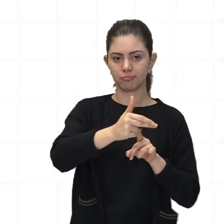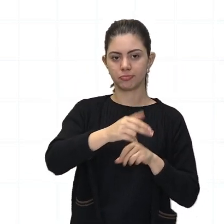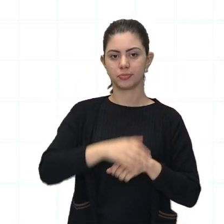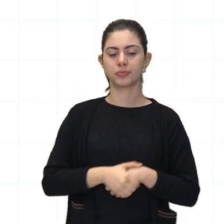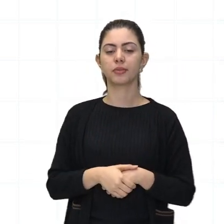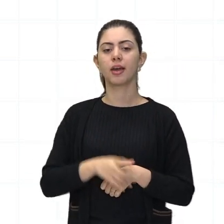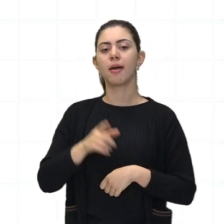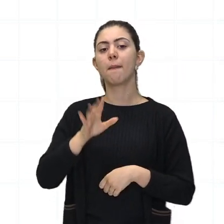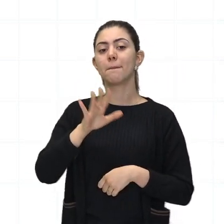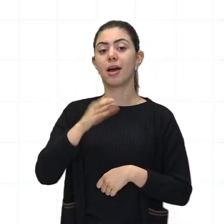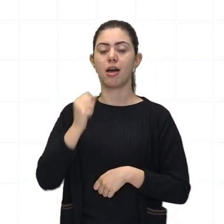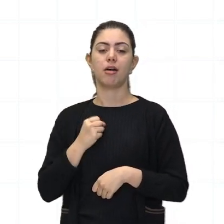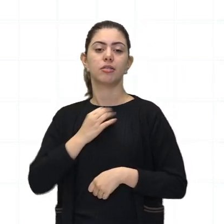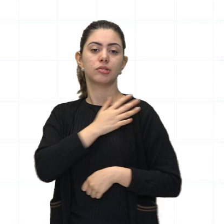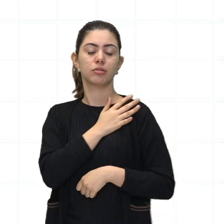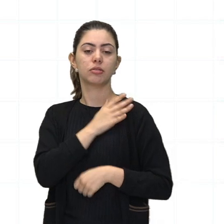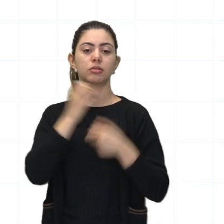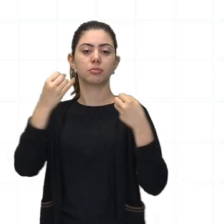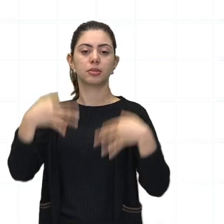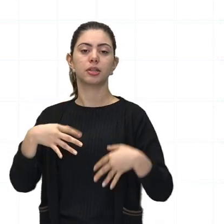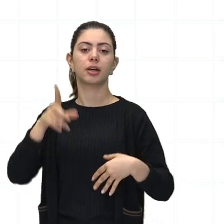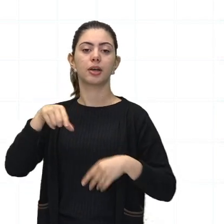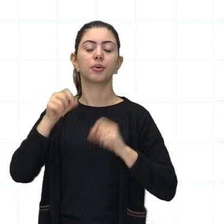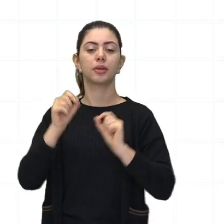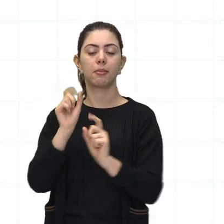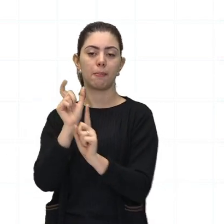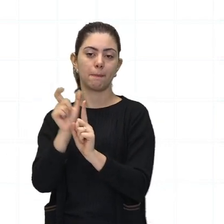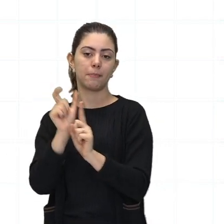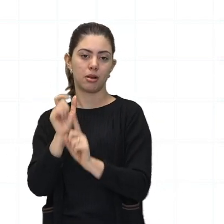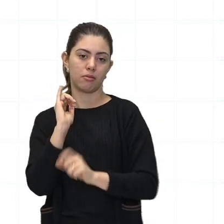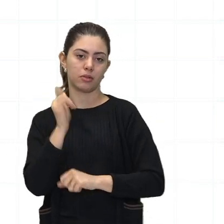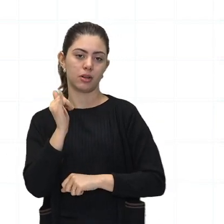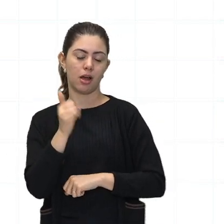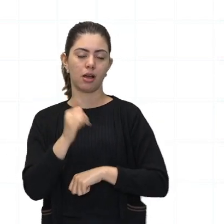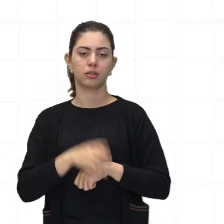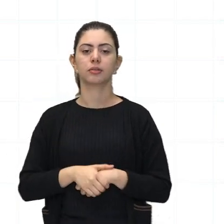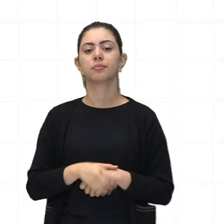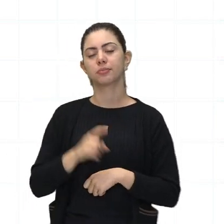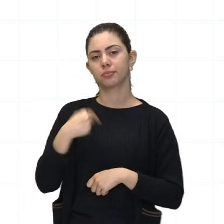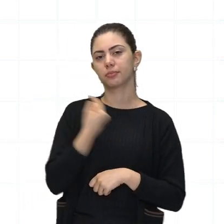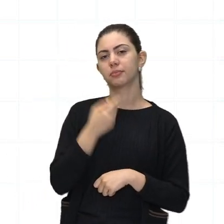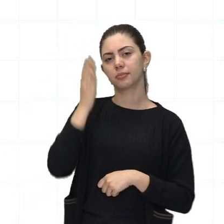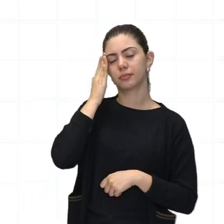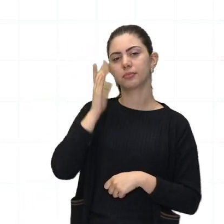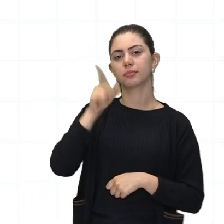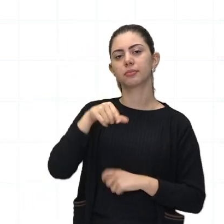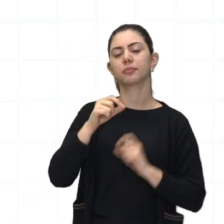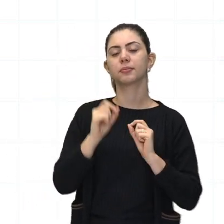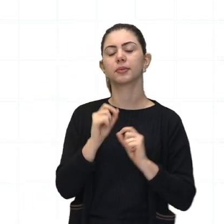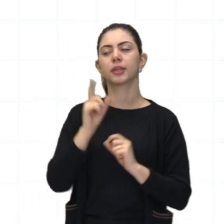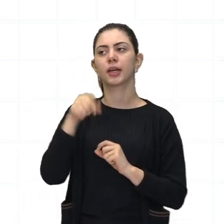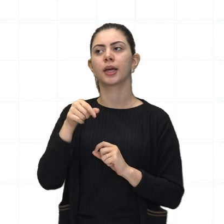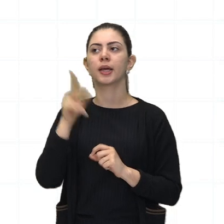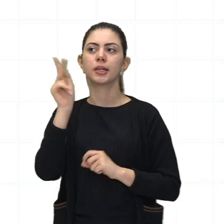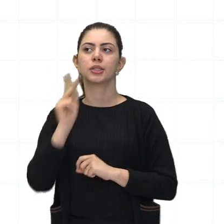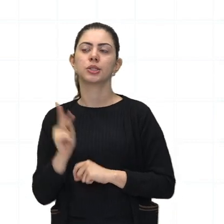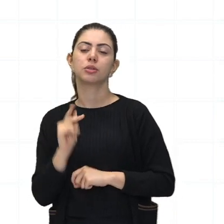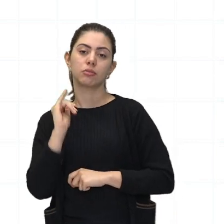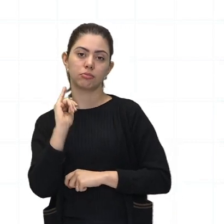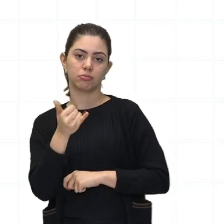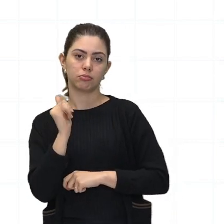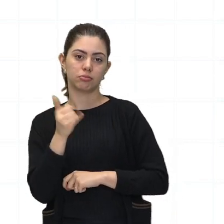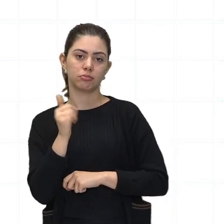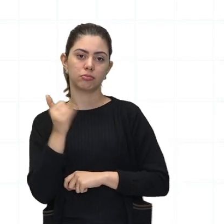Embora seja uma narrativa, apresente esse aspecto narrativo de contar uma história, então